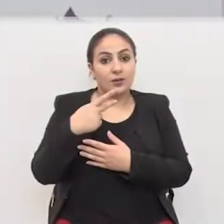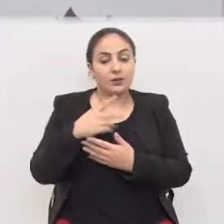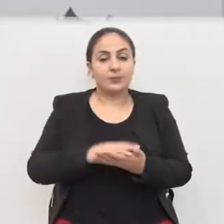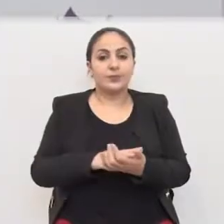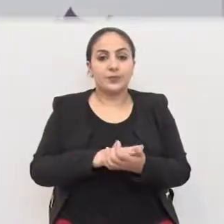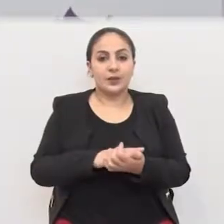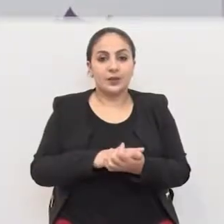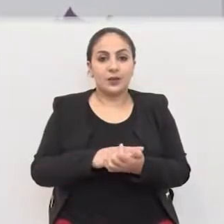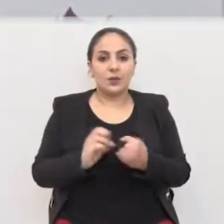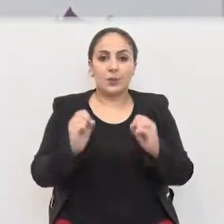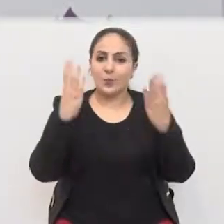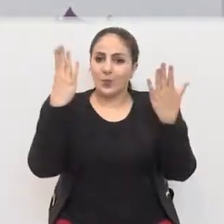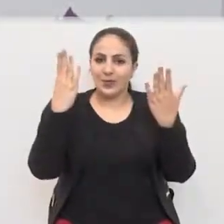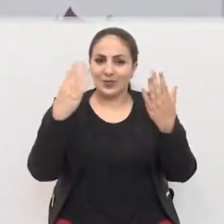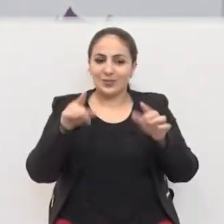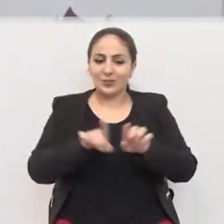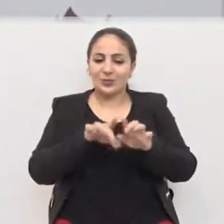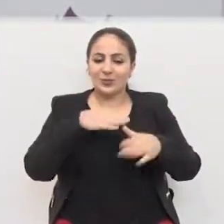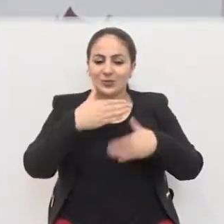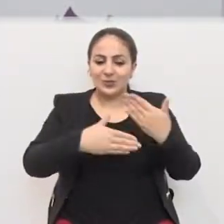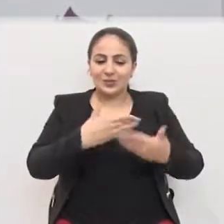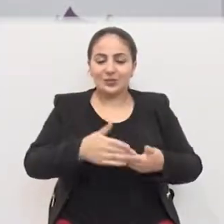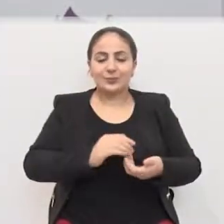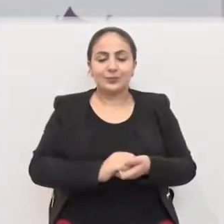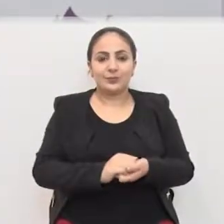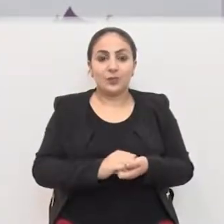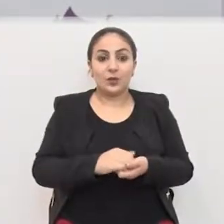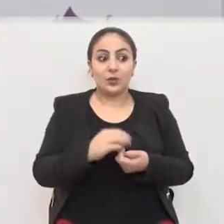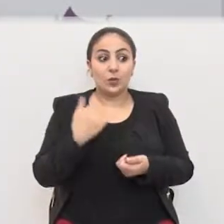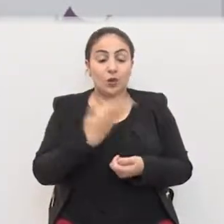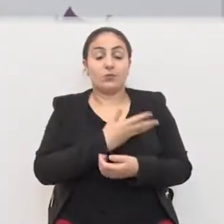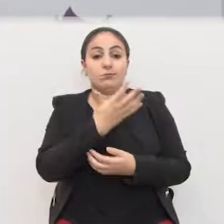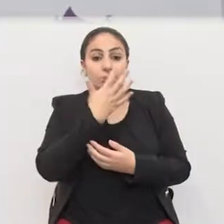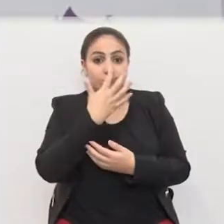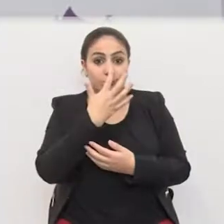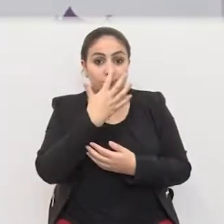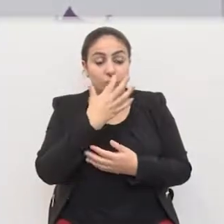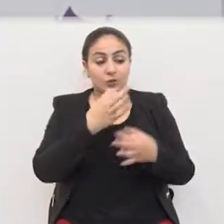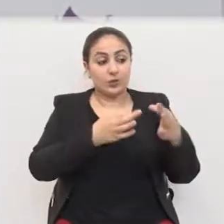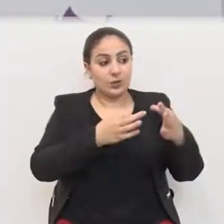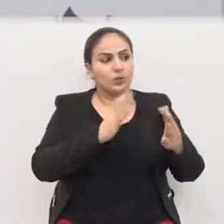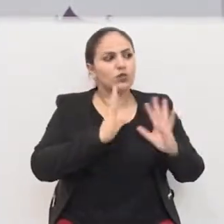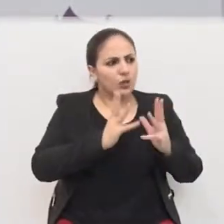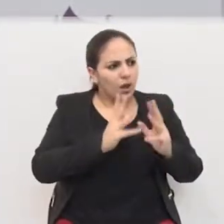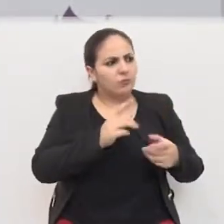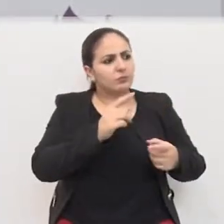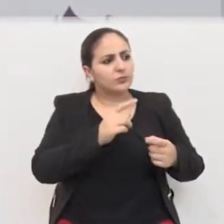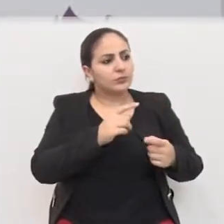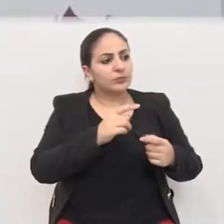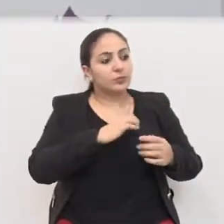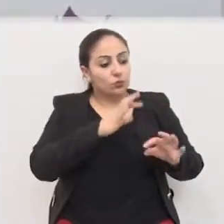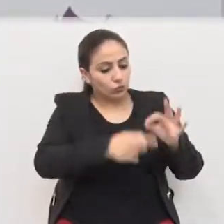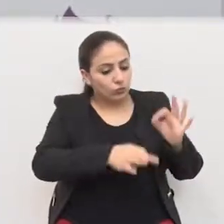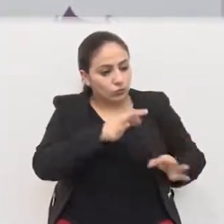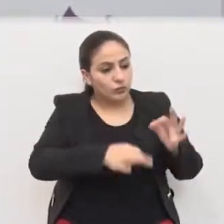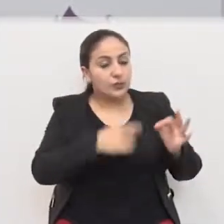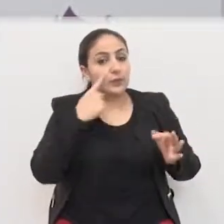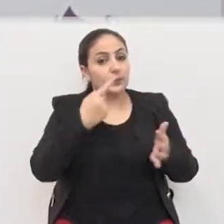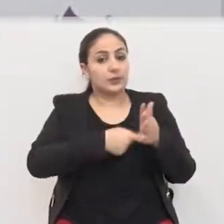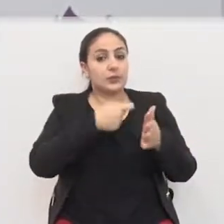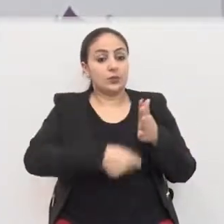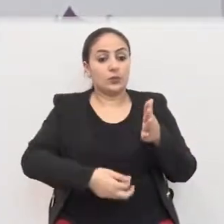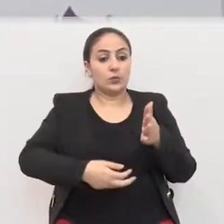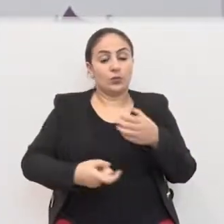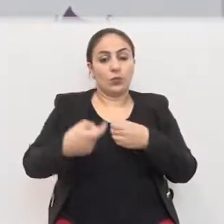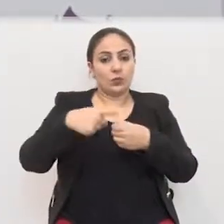fato novo que nos surpreendeu positivamente, né? Onde nós estamos brigando já com uma ação judicial e vários debates aqui na Câmara de Vereadores,